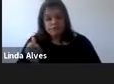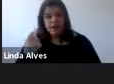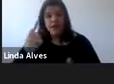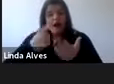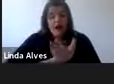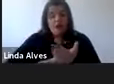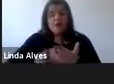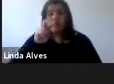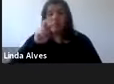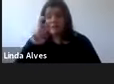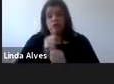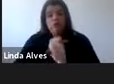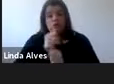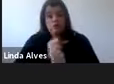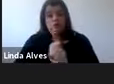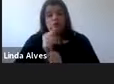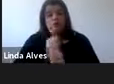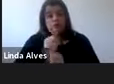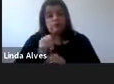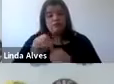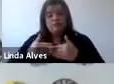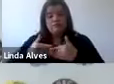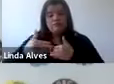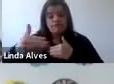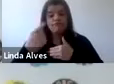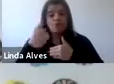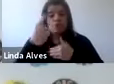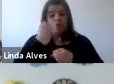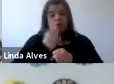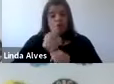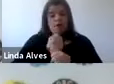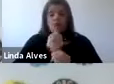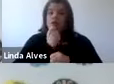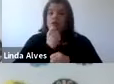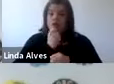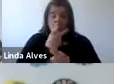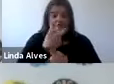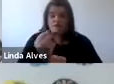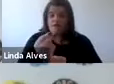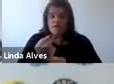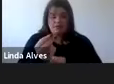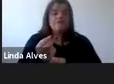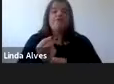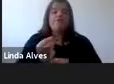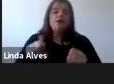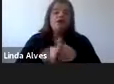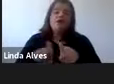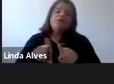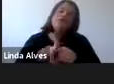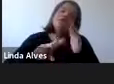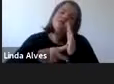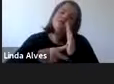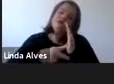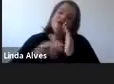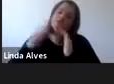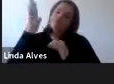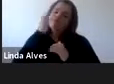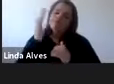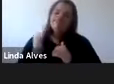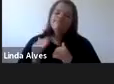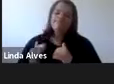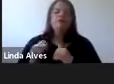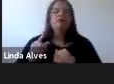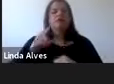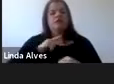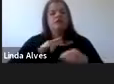tem mais um ano para vencer ainda, certo? E além dos outros sindicatos a nível de Brasil, como você bem disse, o companheiro